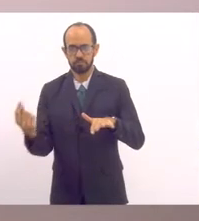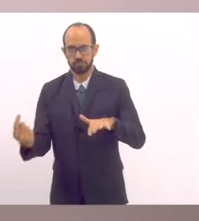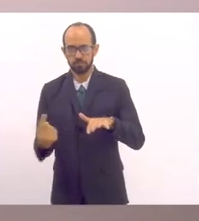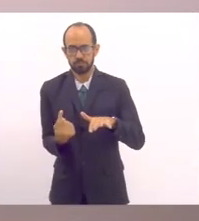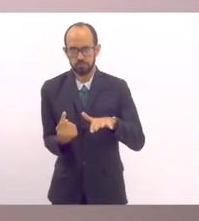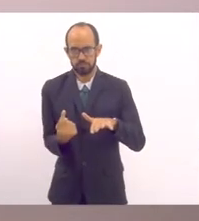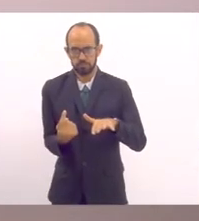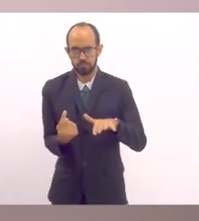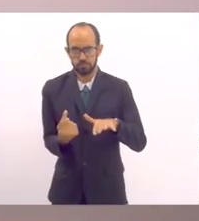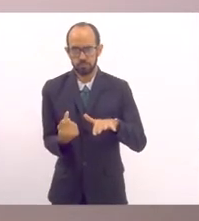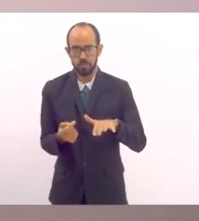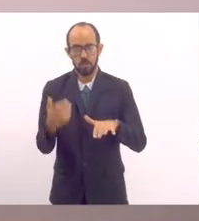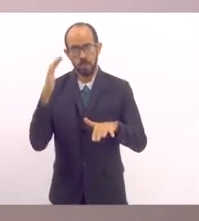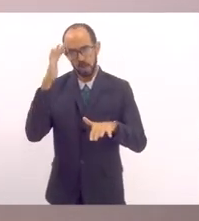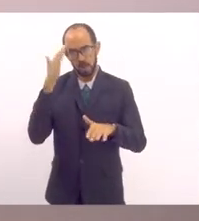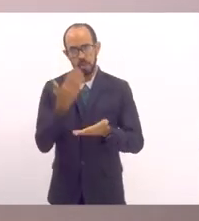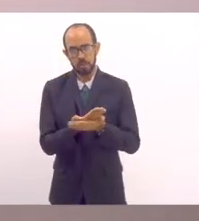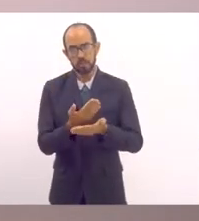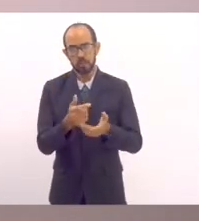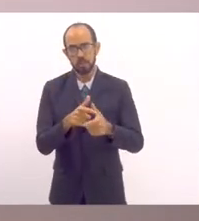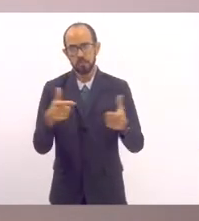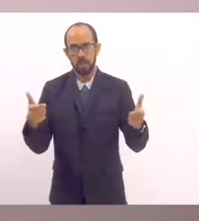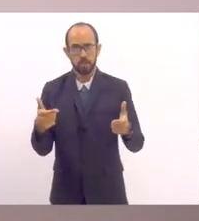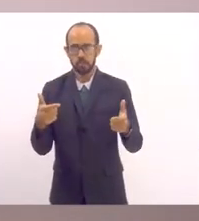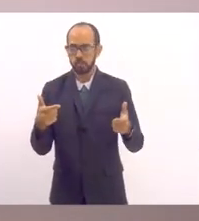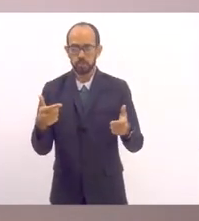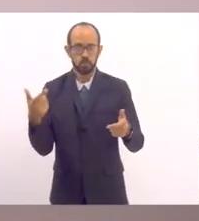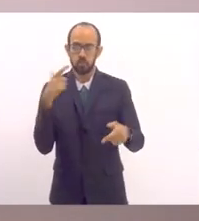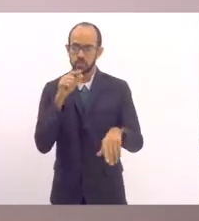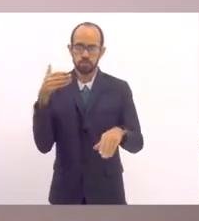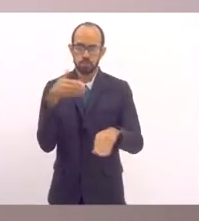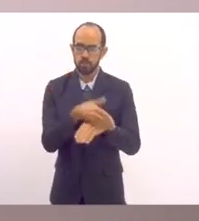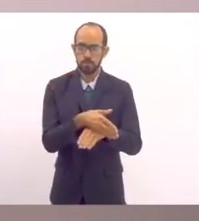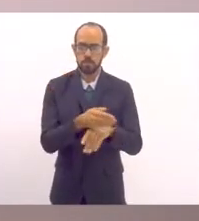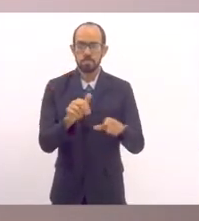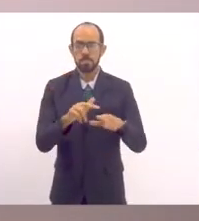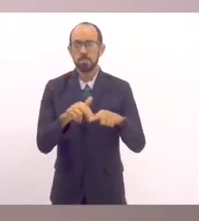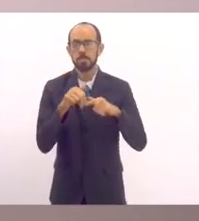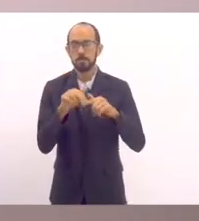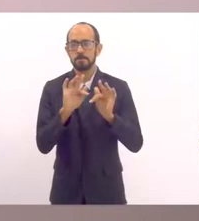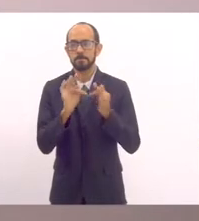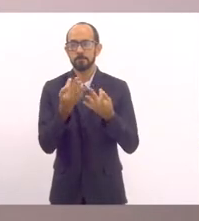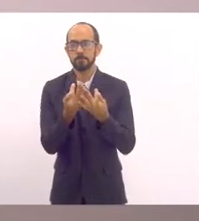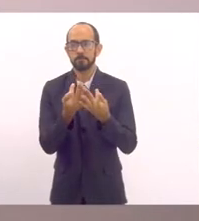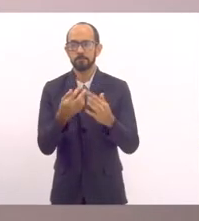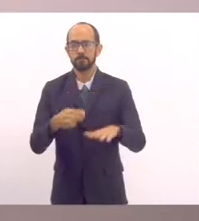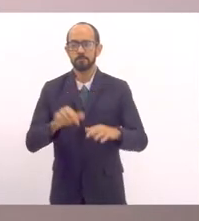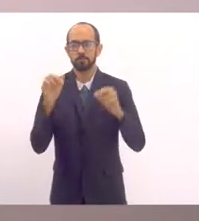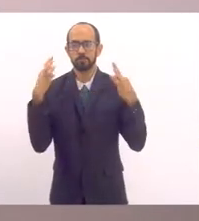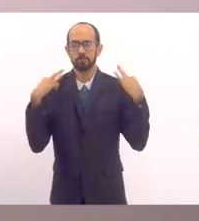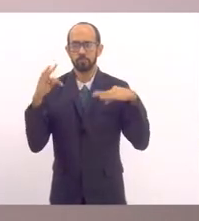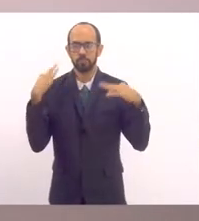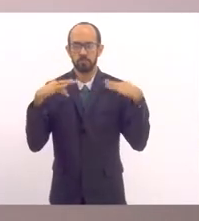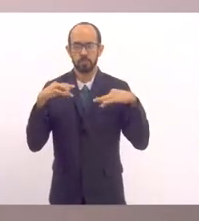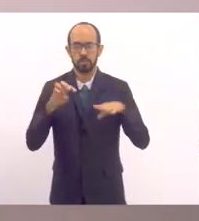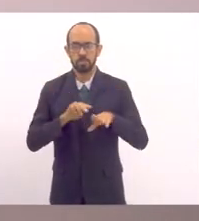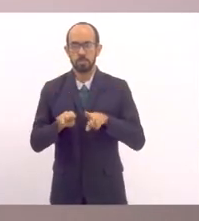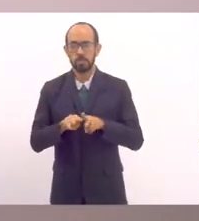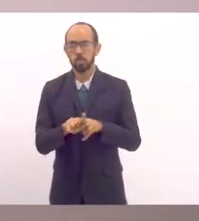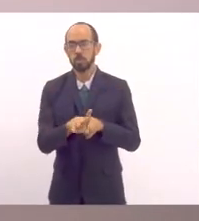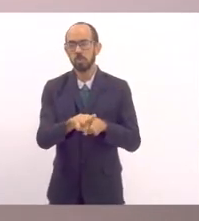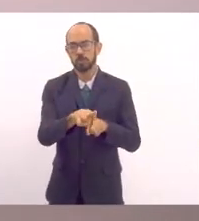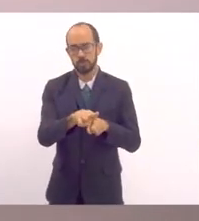que muitos aqui não estivemos presentes, porque nós estávamos no Fórum Regional de Turismo. Não lembro se era Três Rios ou... Três Rios,